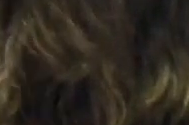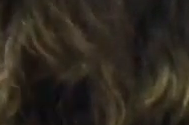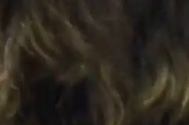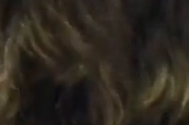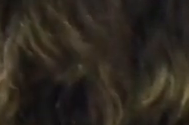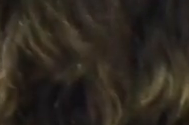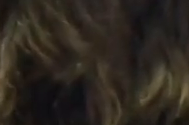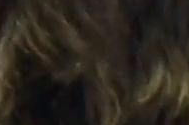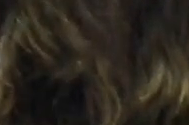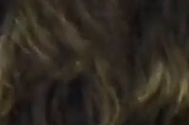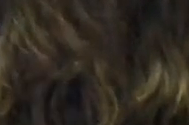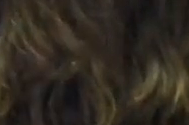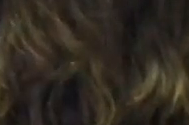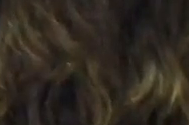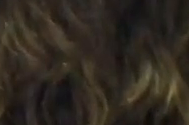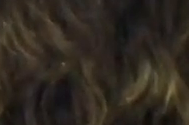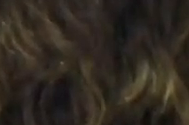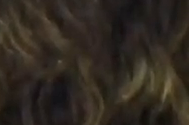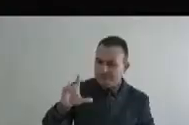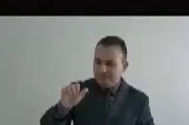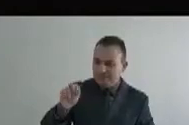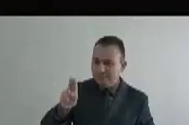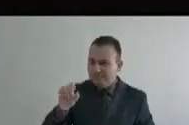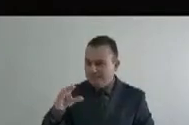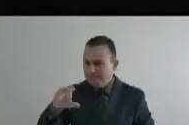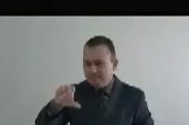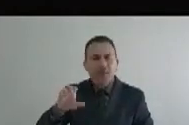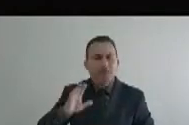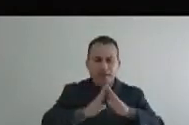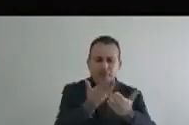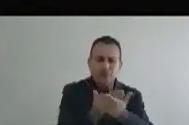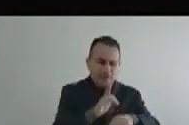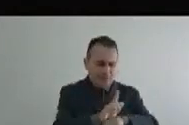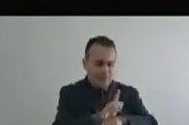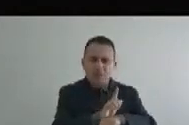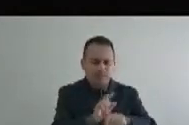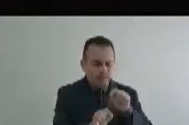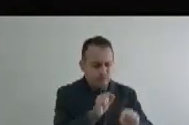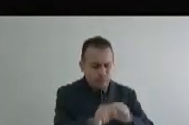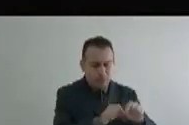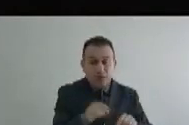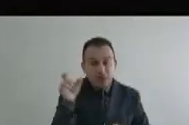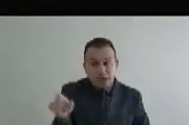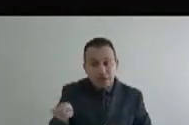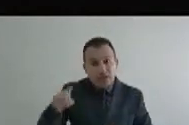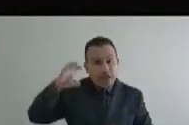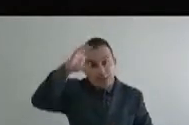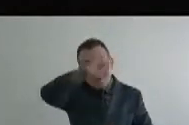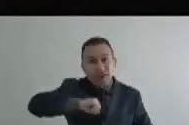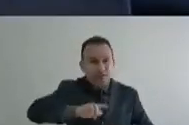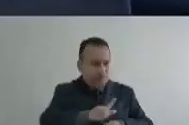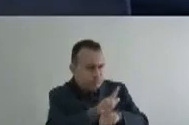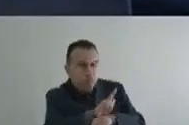ao aperfeiçoamento da gestão pública. O que é essa escola de gestão? O sujeito vai aprender a gerir. Como é